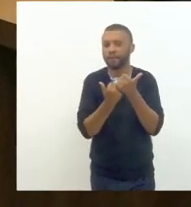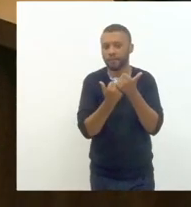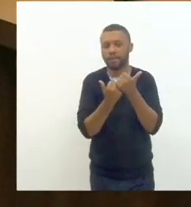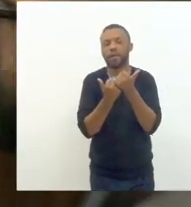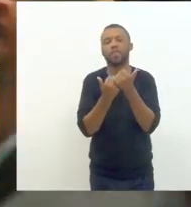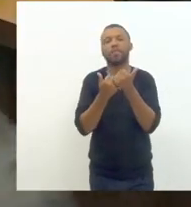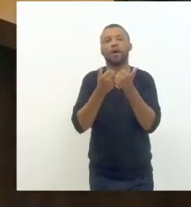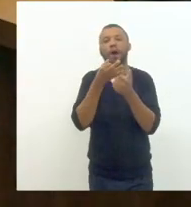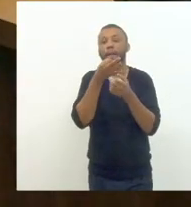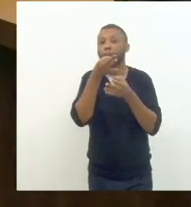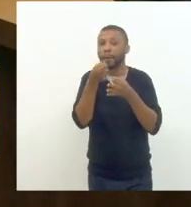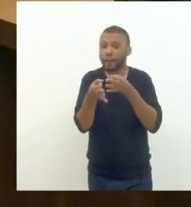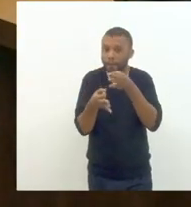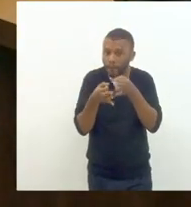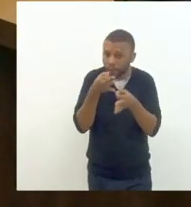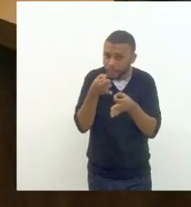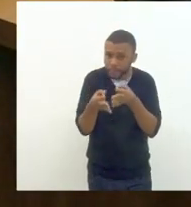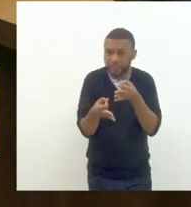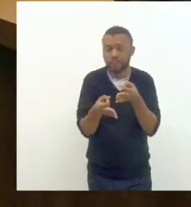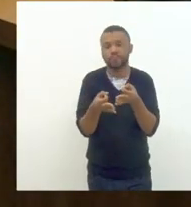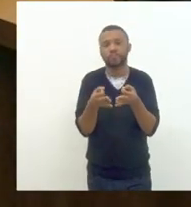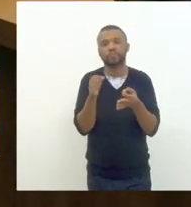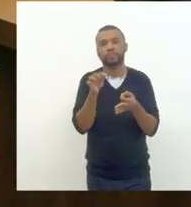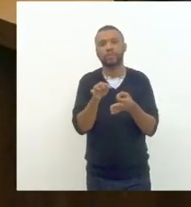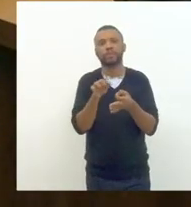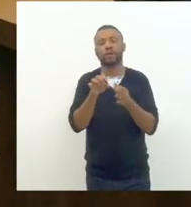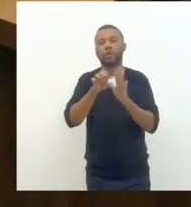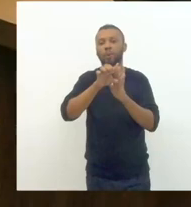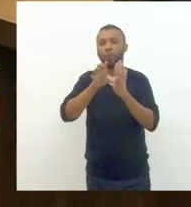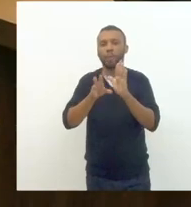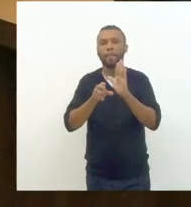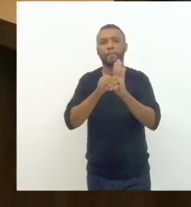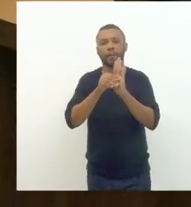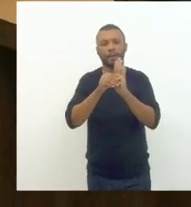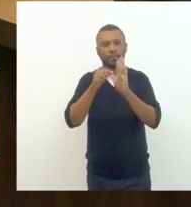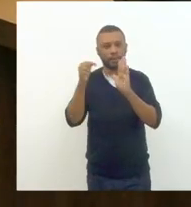ao parecer com emendas